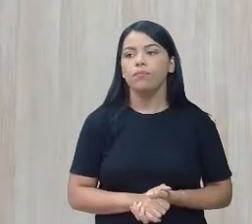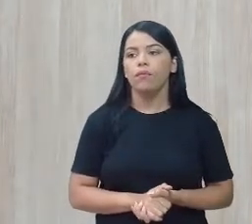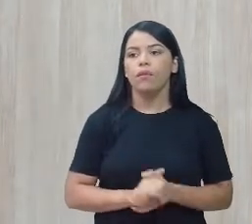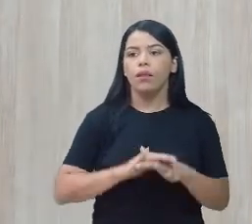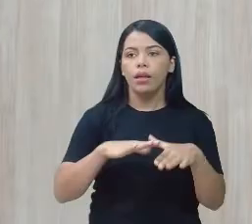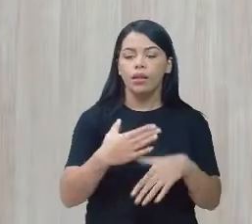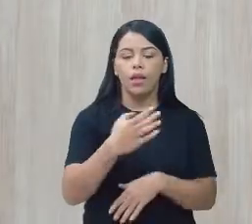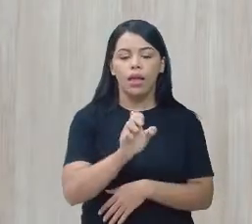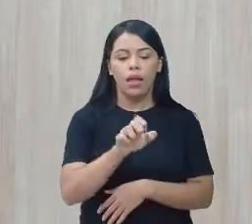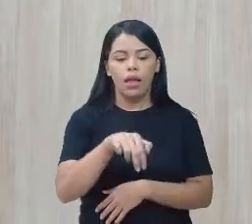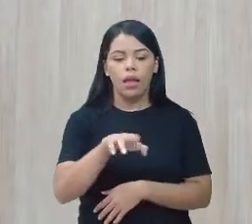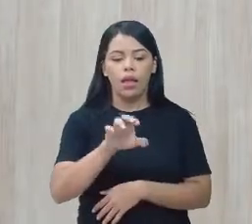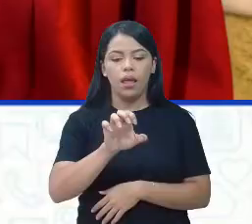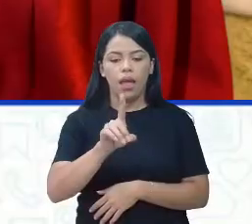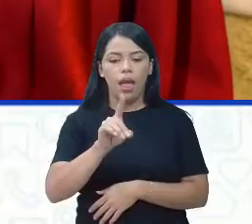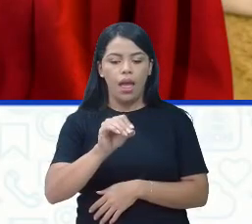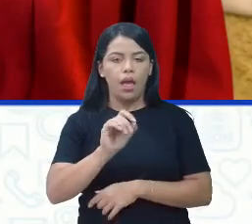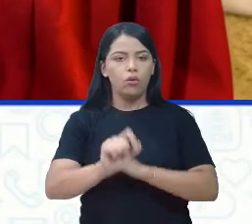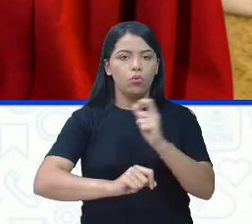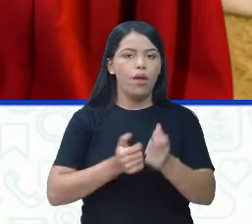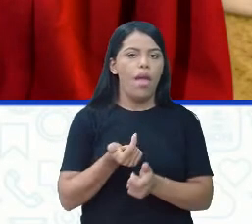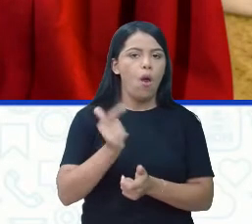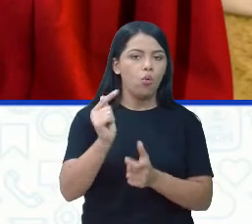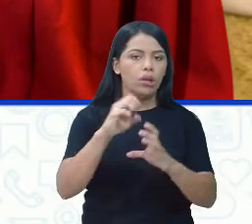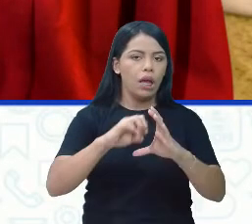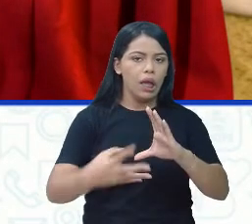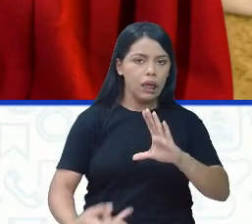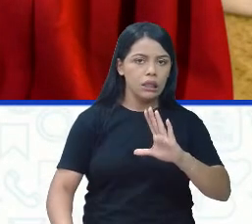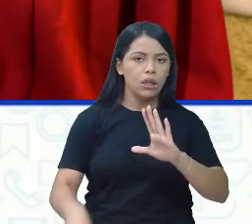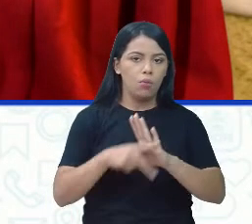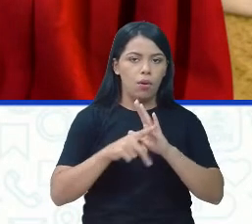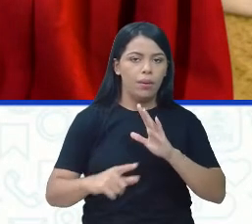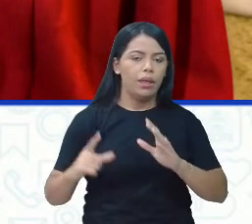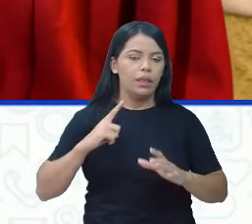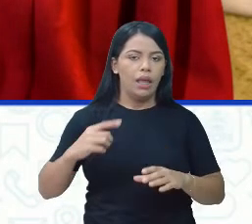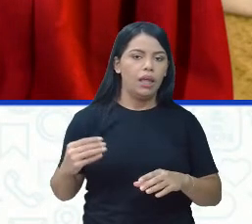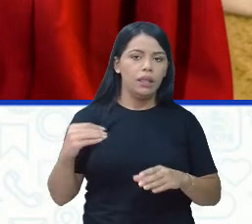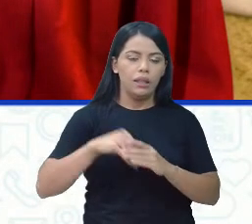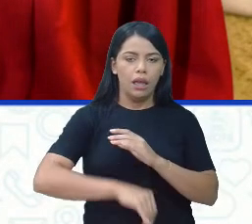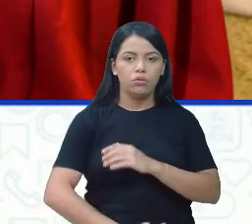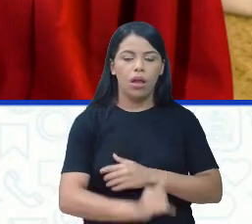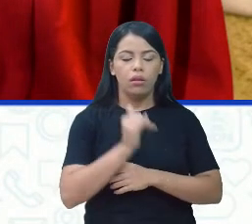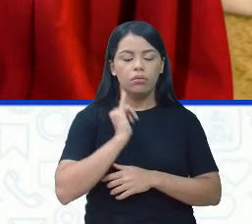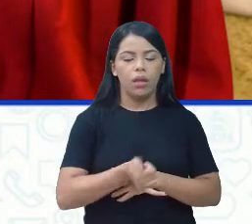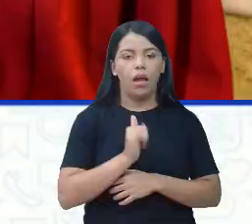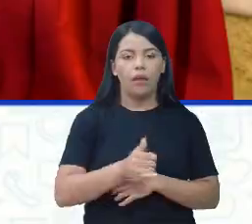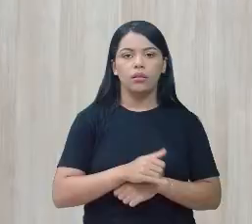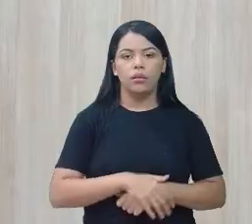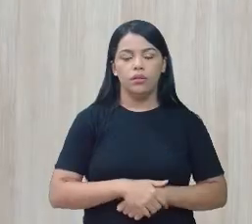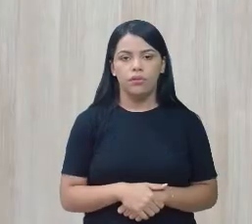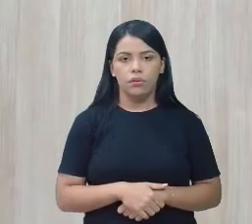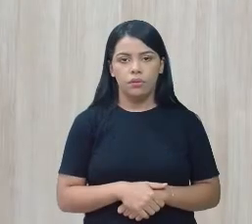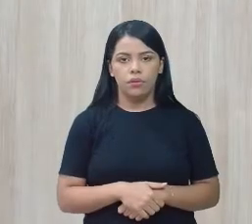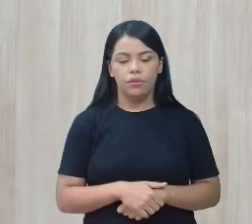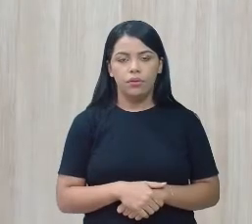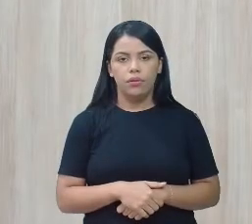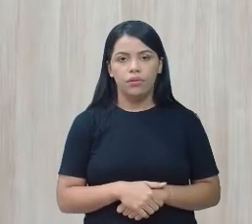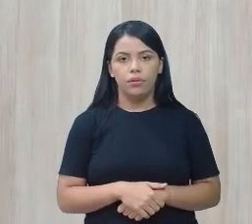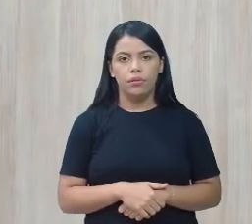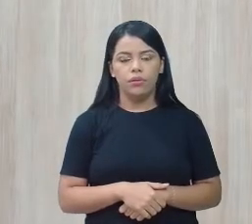O enredo é uma outra característica das histórias em narrativa,